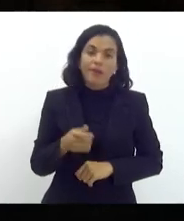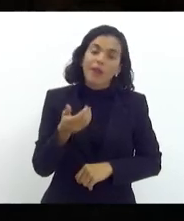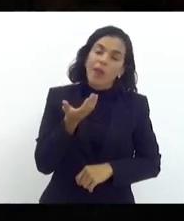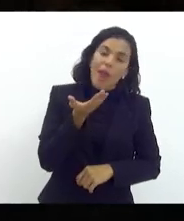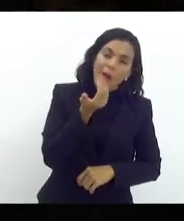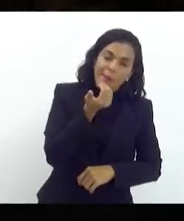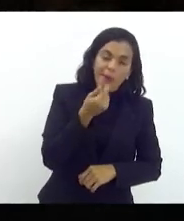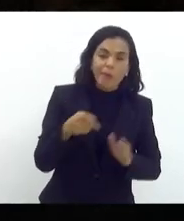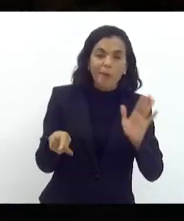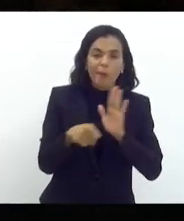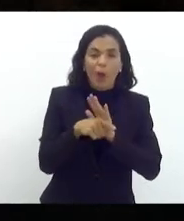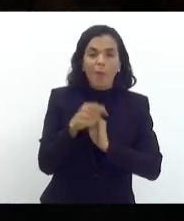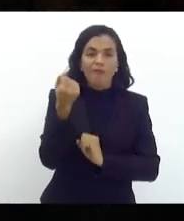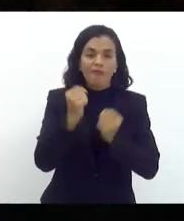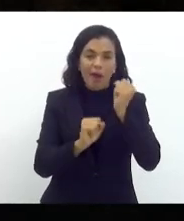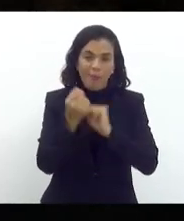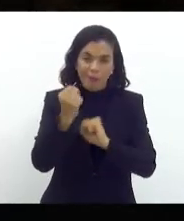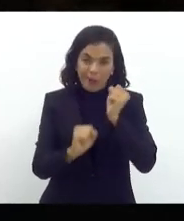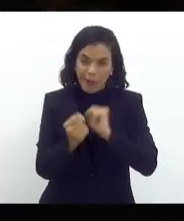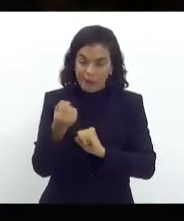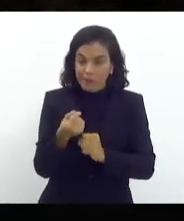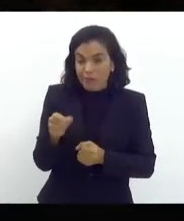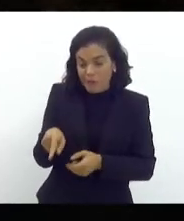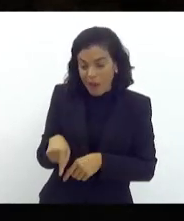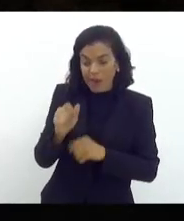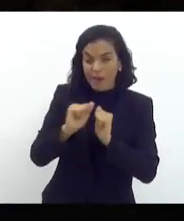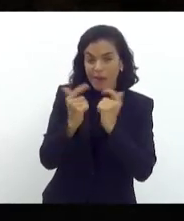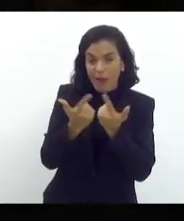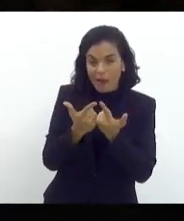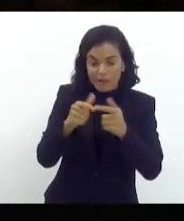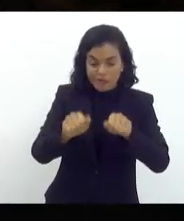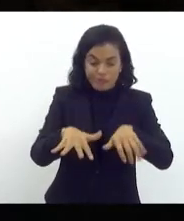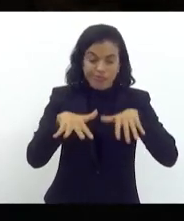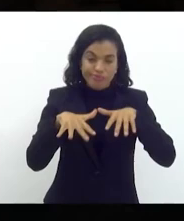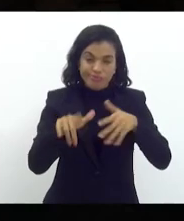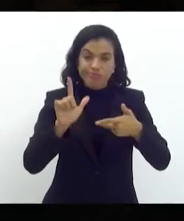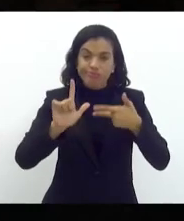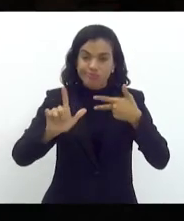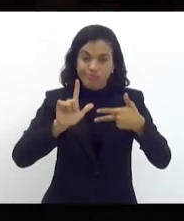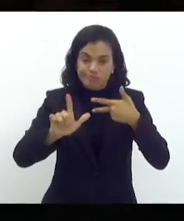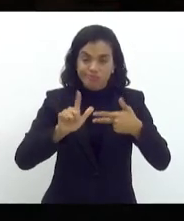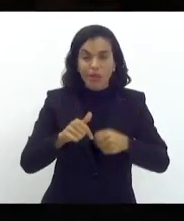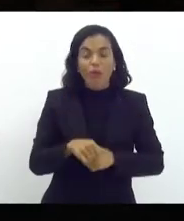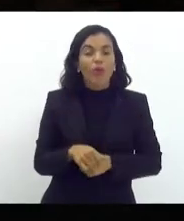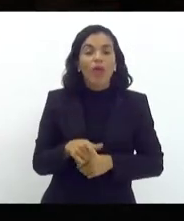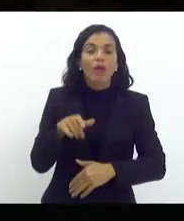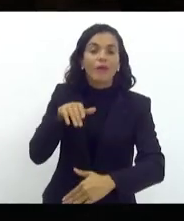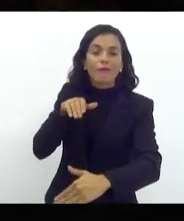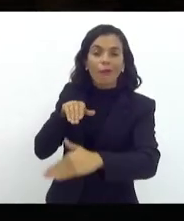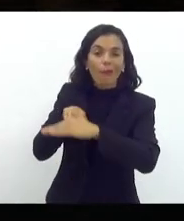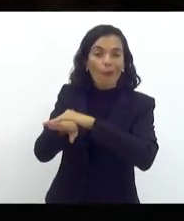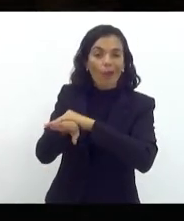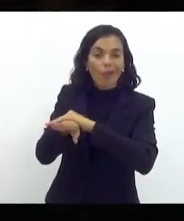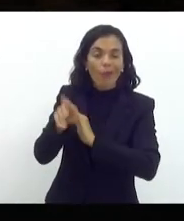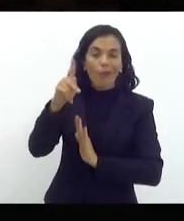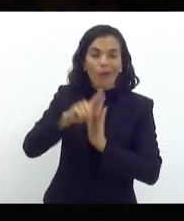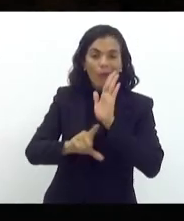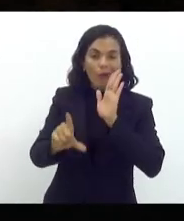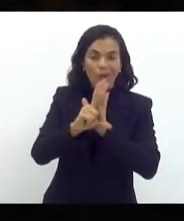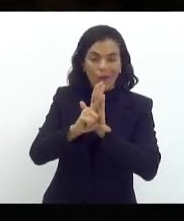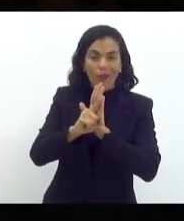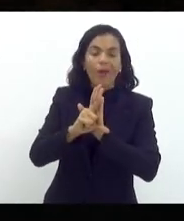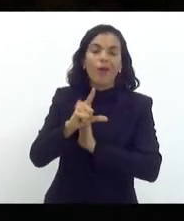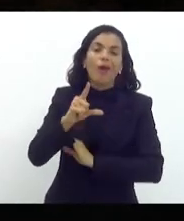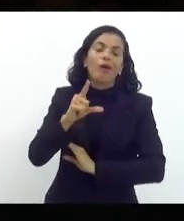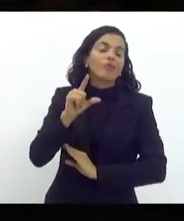ultraprocessado e essa casa arquivou projeto da deputada